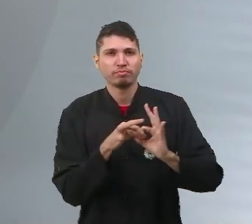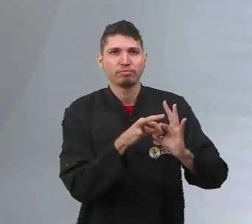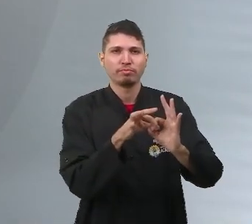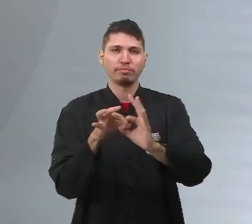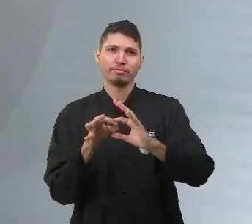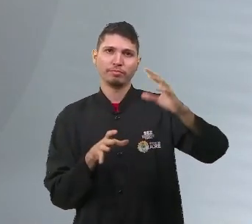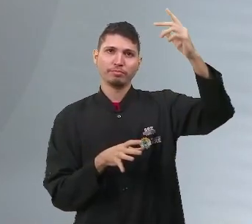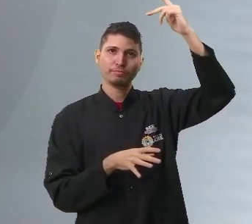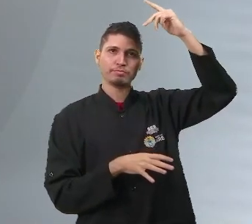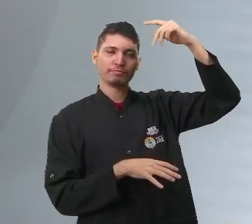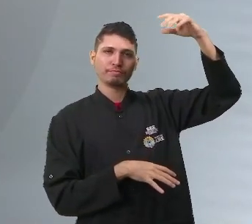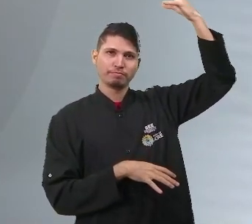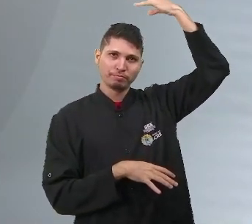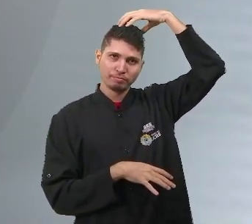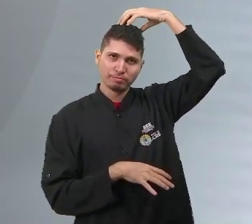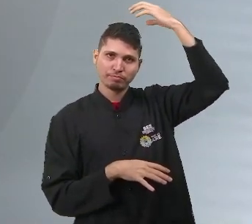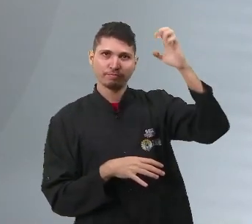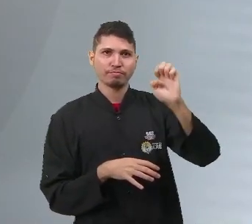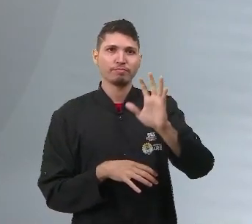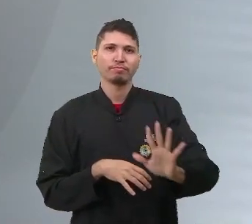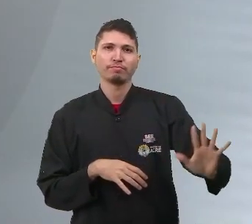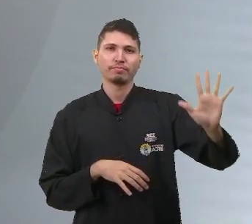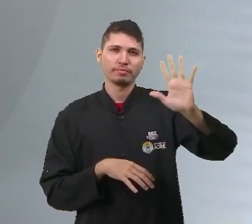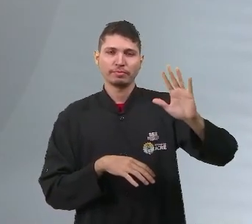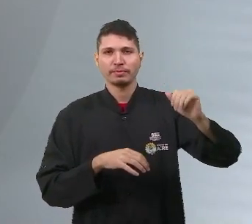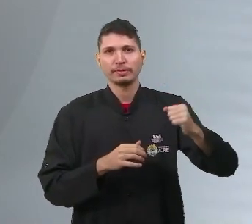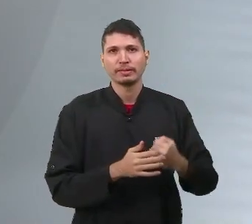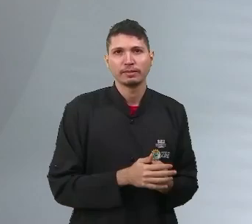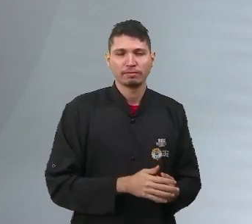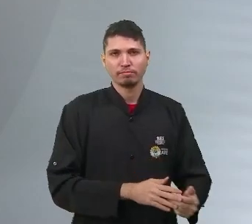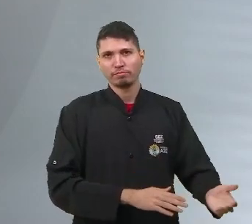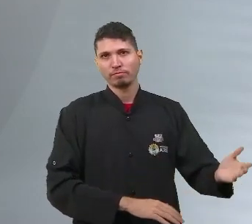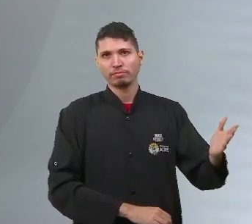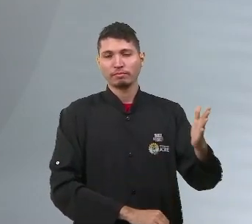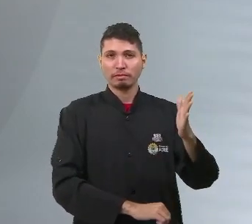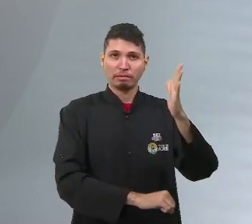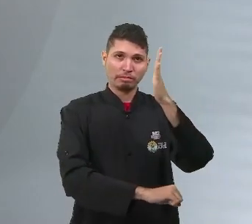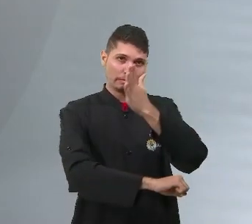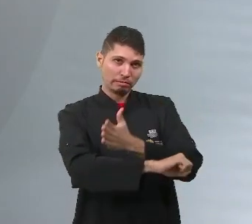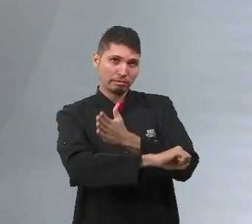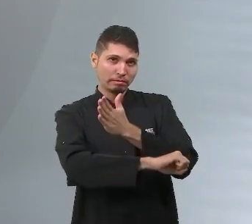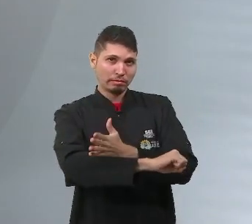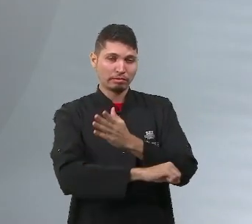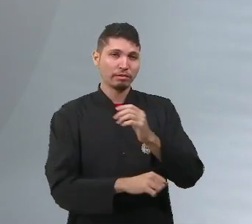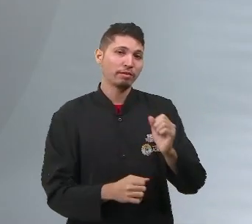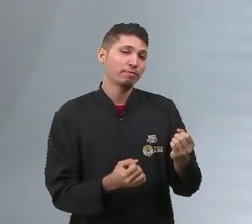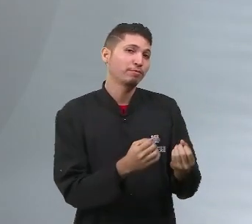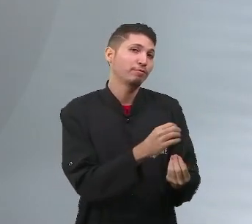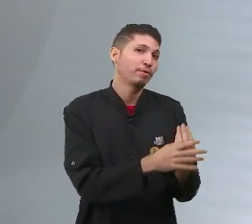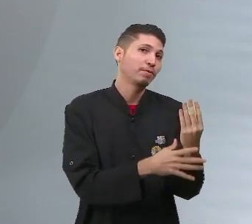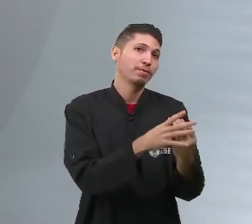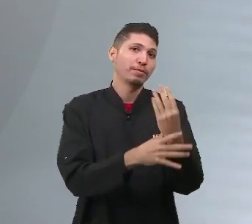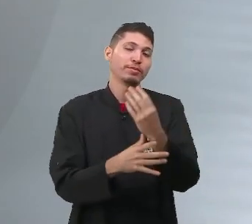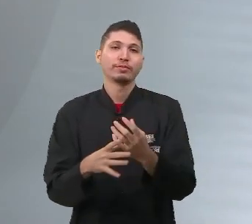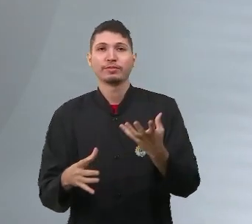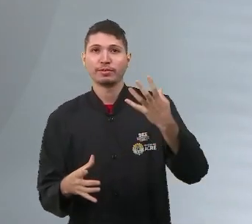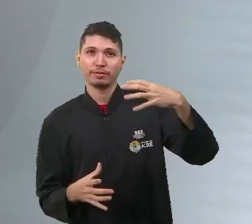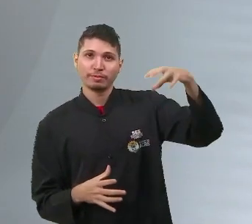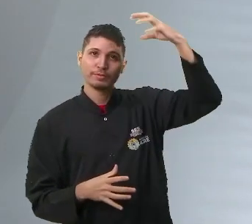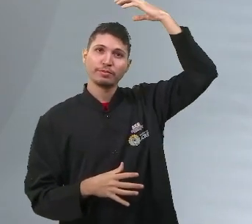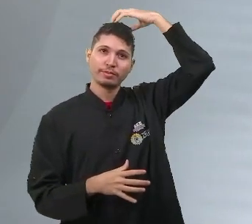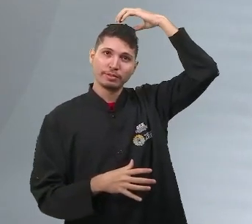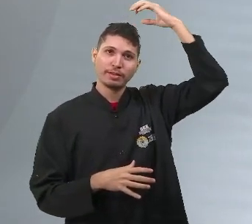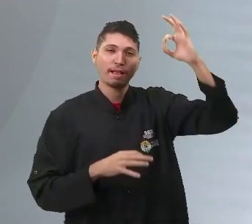quê? Porque a Europa, durante a Idade Média, estava fragmentada em reinos. E esses reinos vão conseguindo alianças, vão se formando e